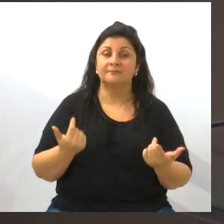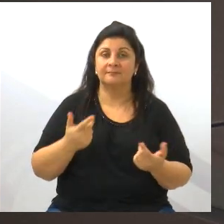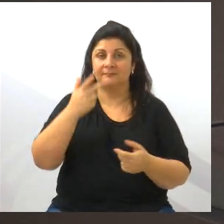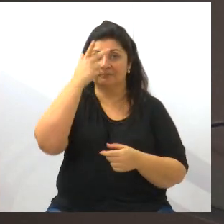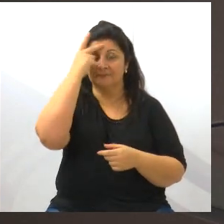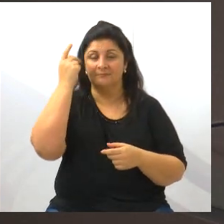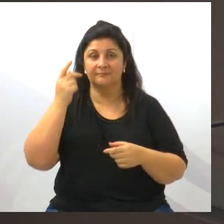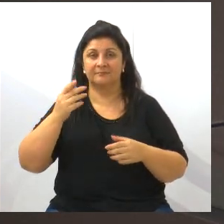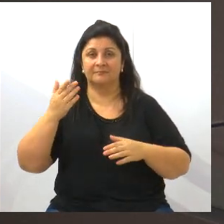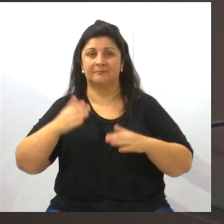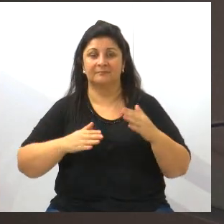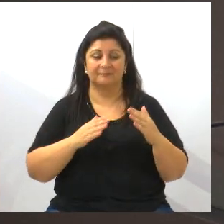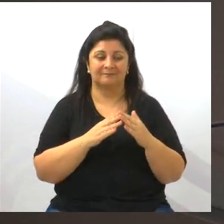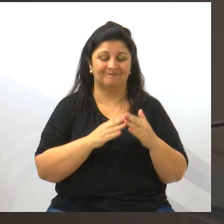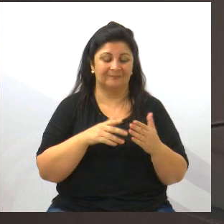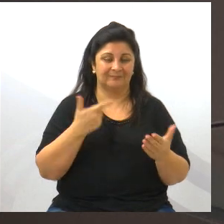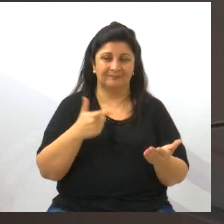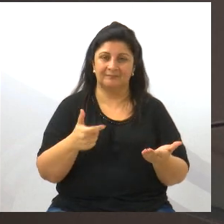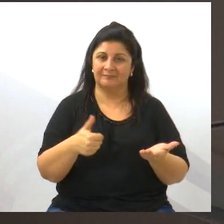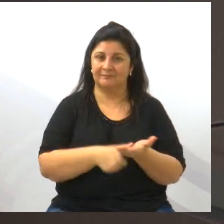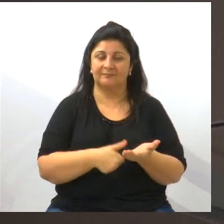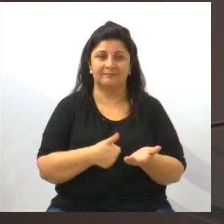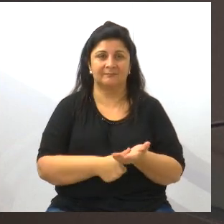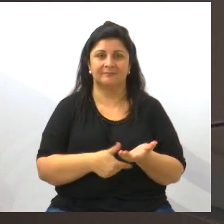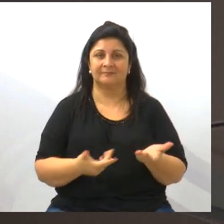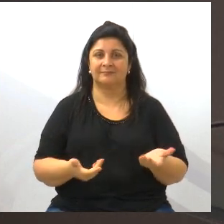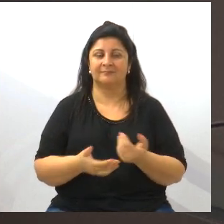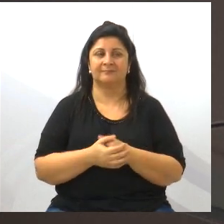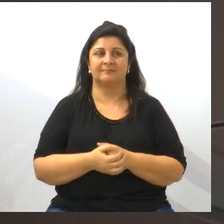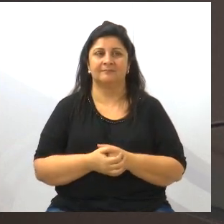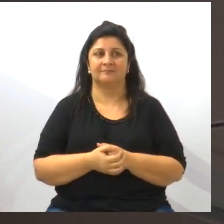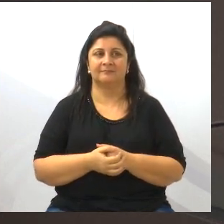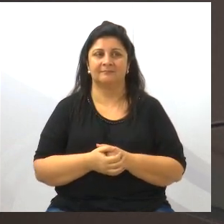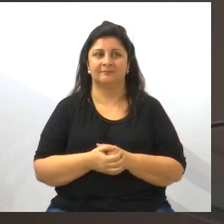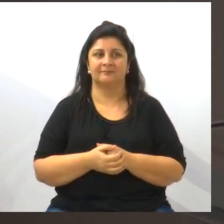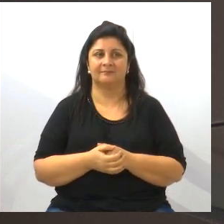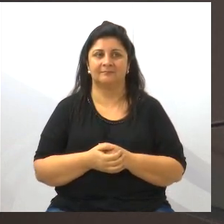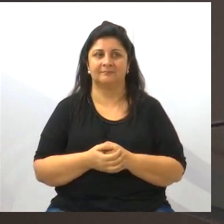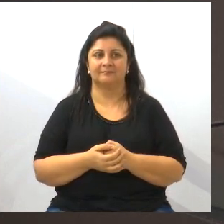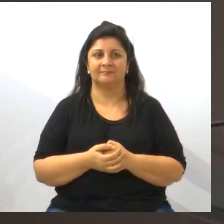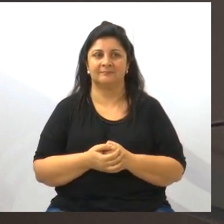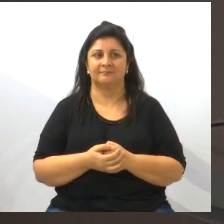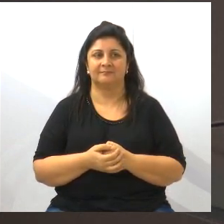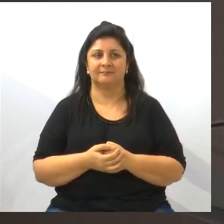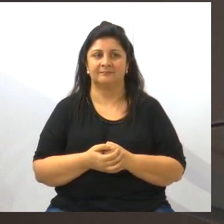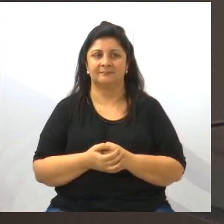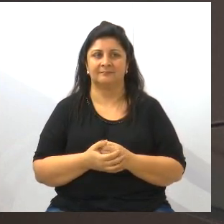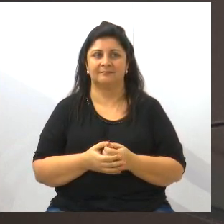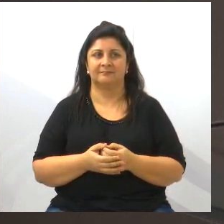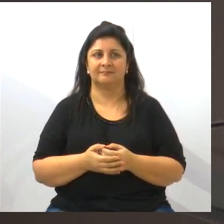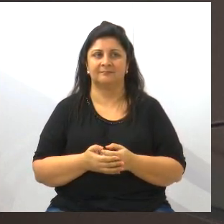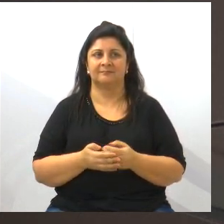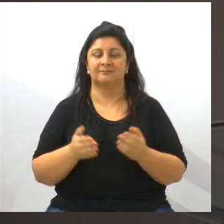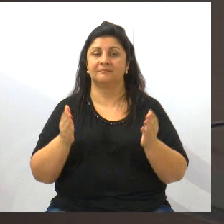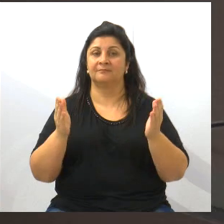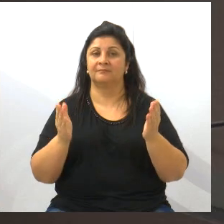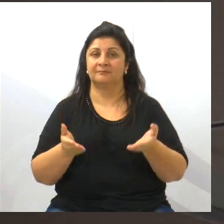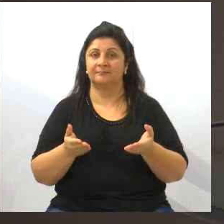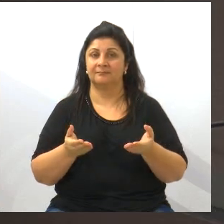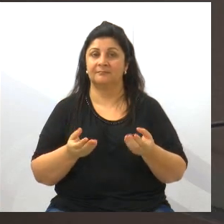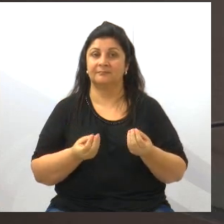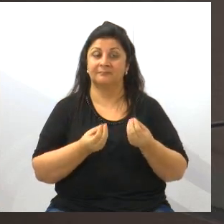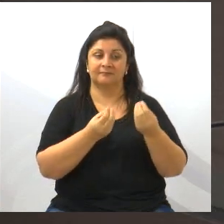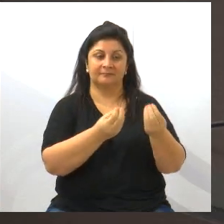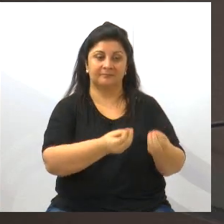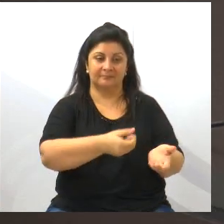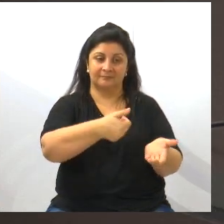muitas vezes na sua casa e não é regularizado. A gente já teve aí entregando vários títulos de